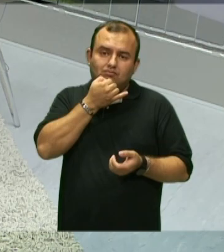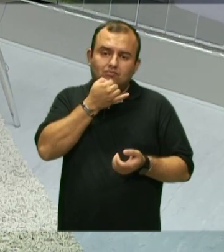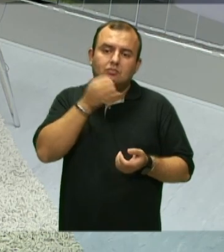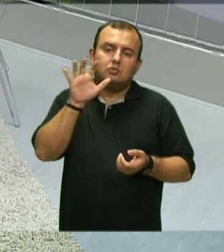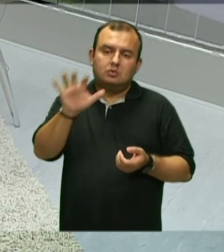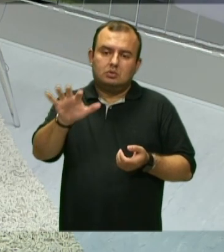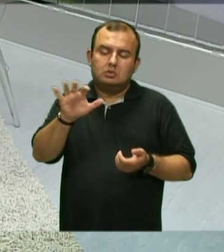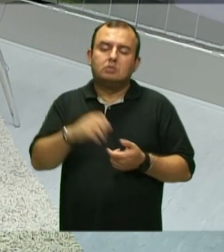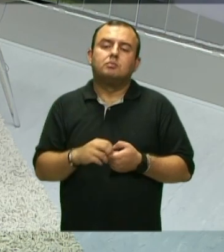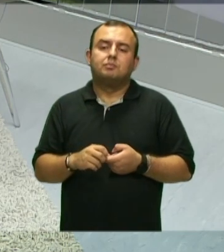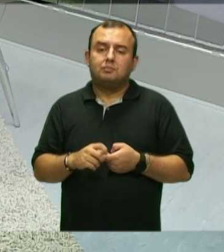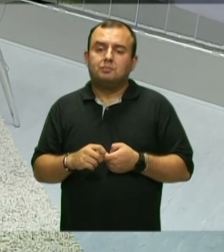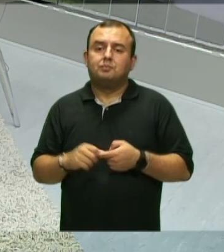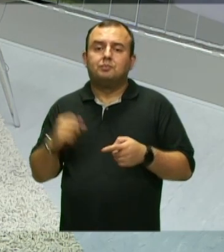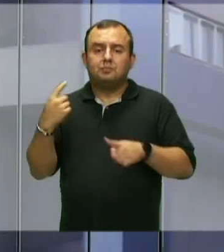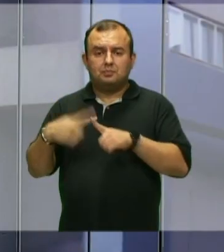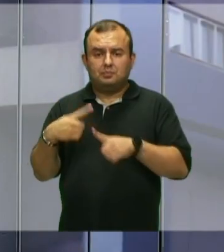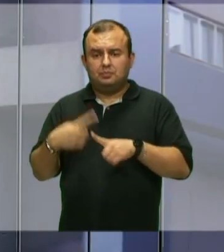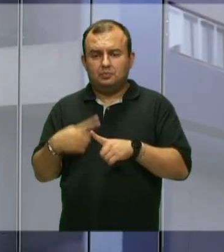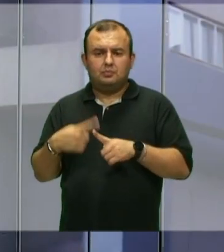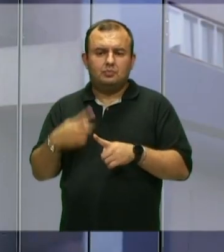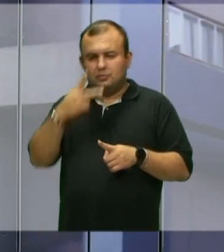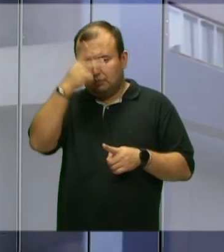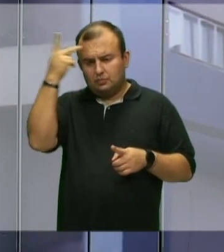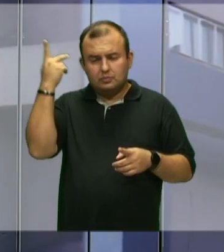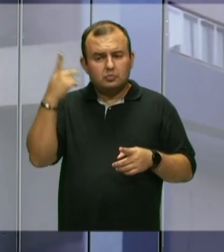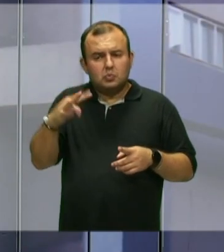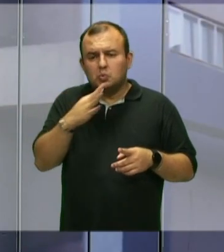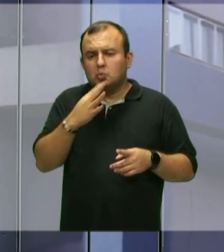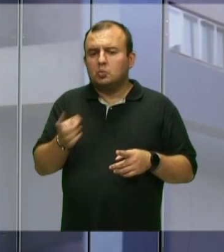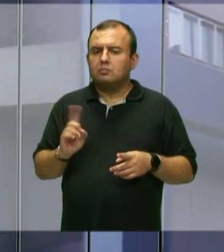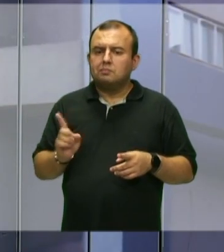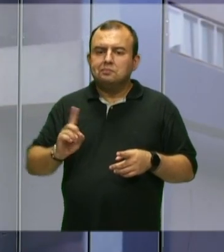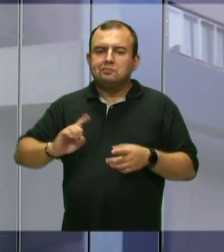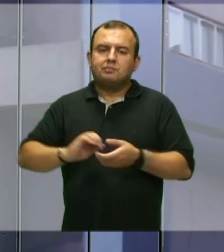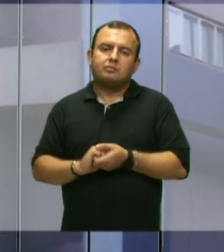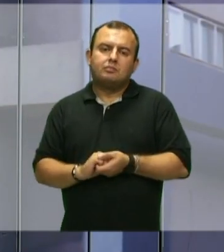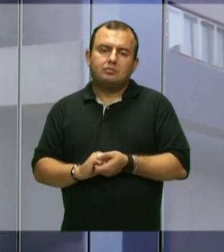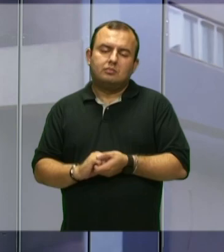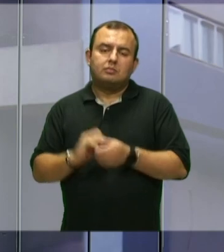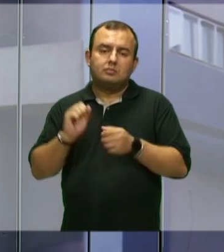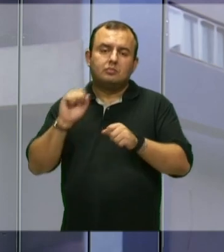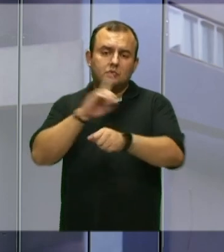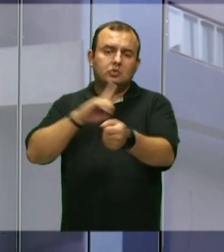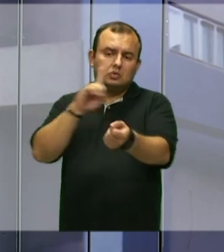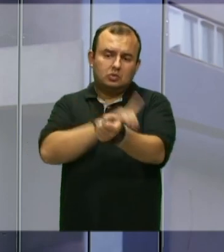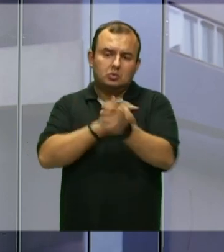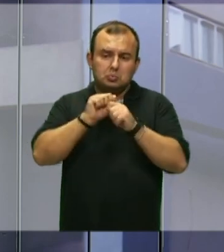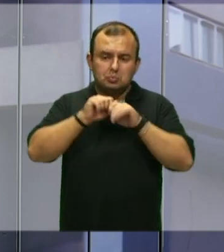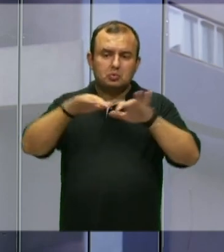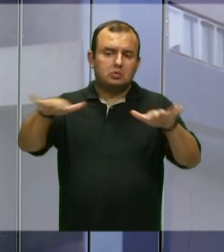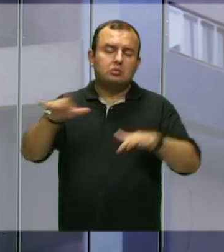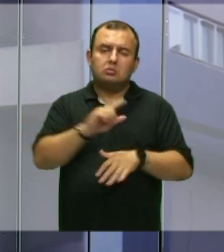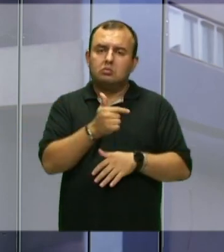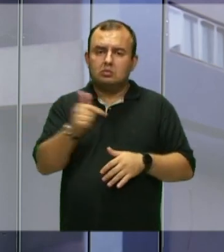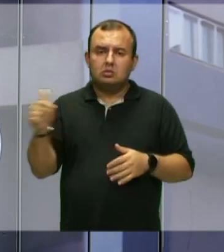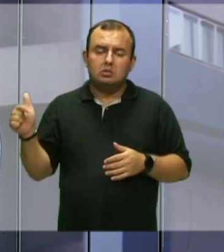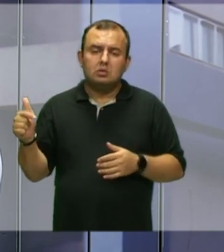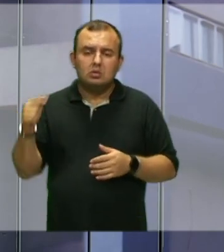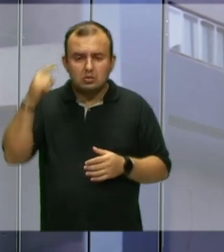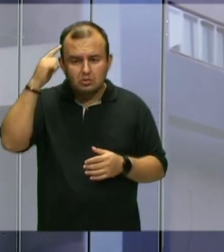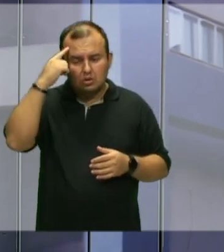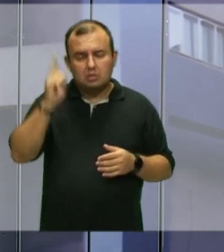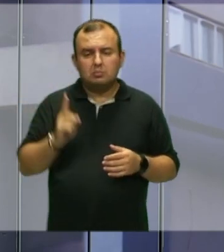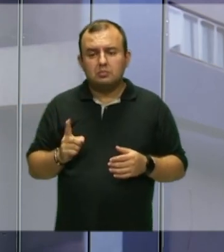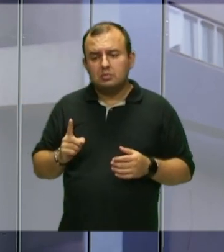vai ter que ser dessa forma. Por quê? Porque as pessoas ainda não tomaram conhecimento que essa epidemia está aí e, em contrapartida, também com questão à